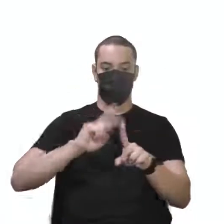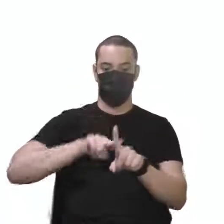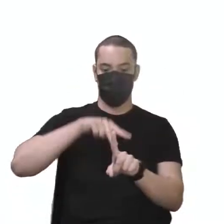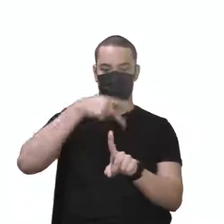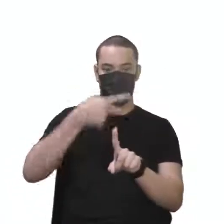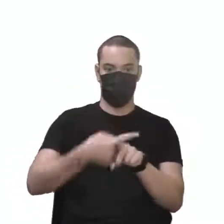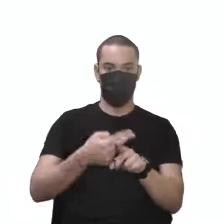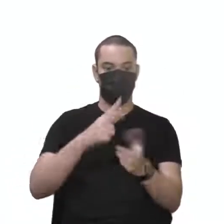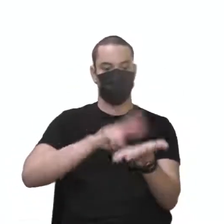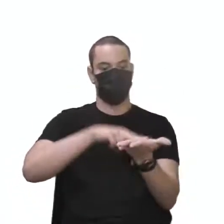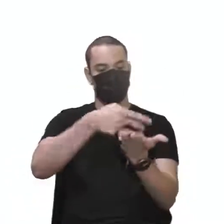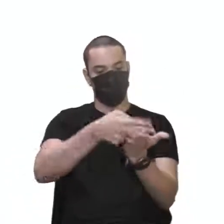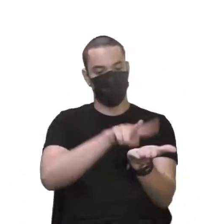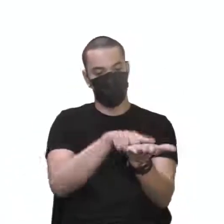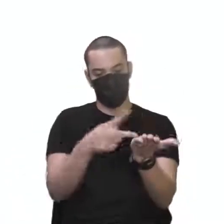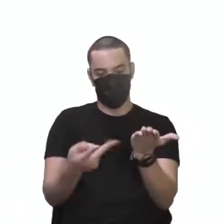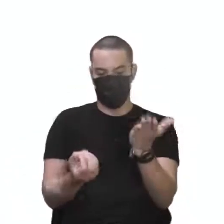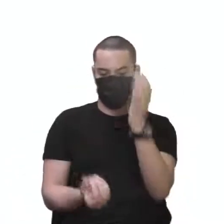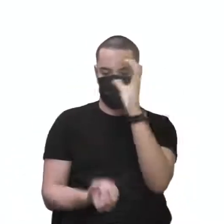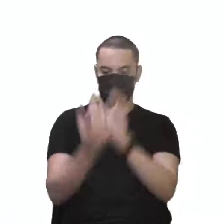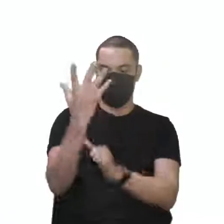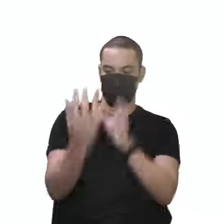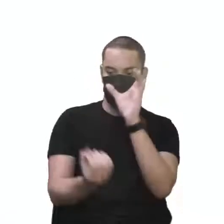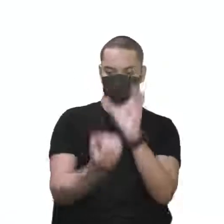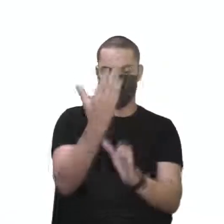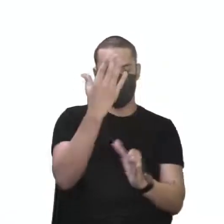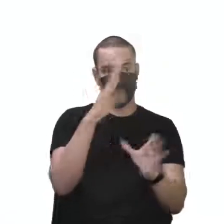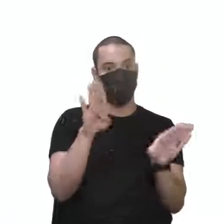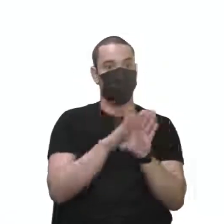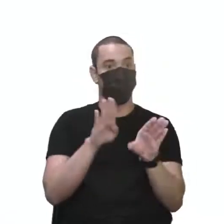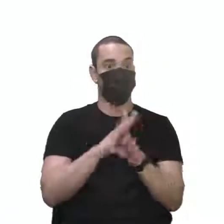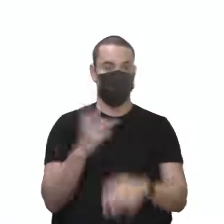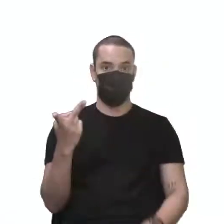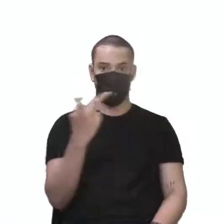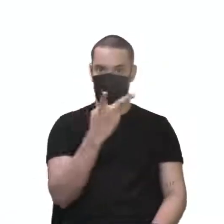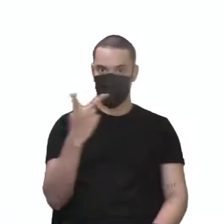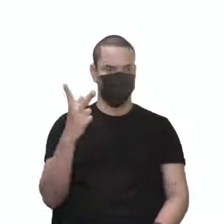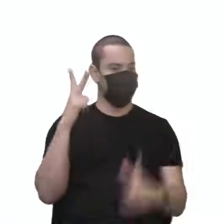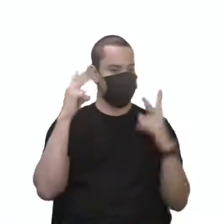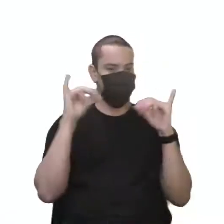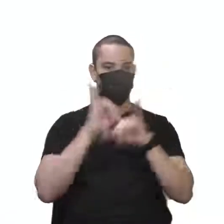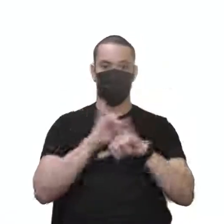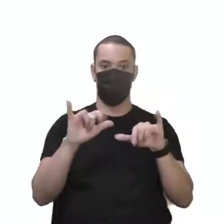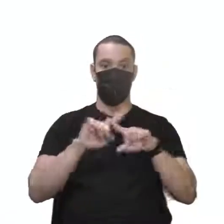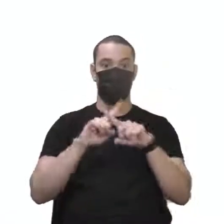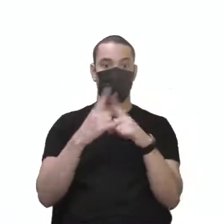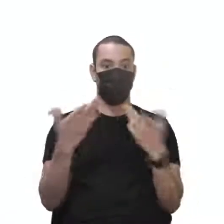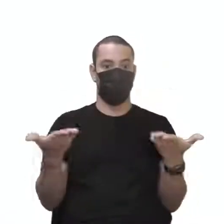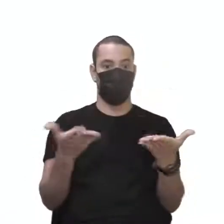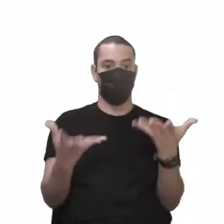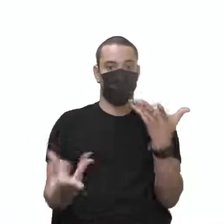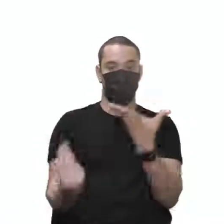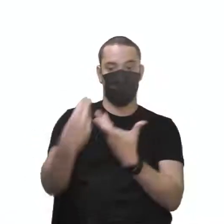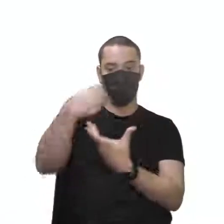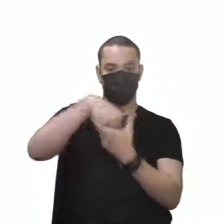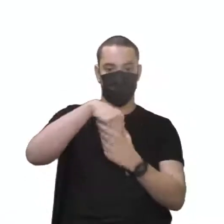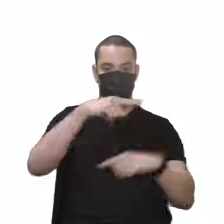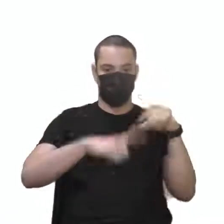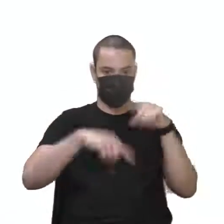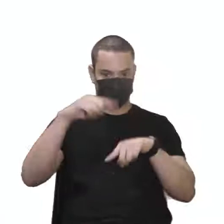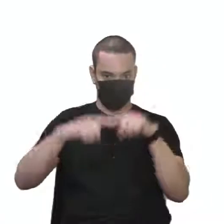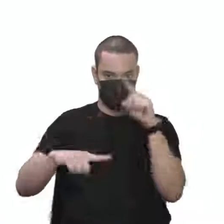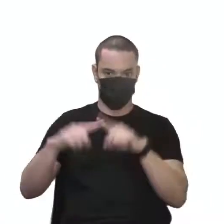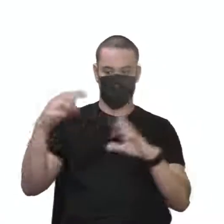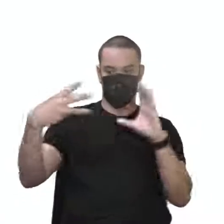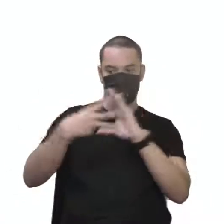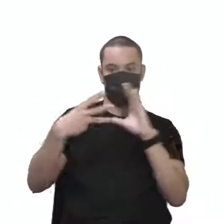duplicação, de tradução, de transcrição, de tradução, tranquilo. Só que ela agora está carregando o material